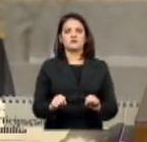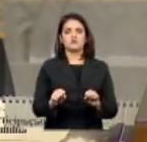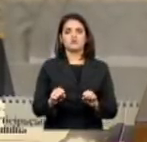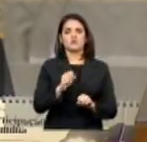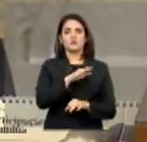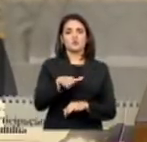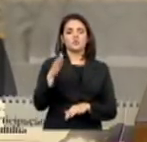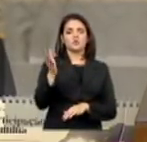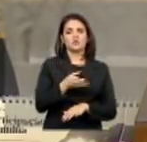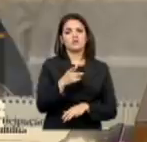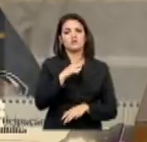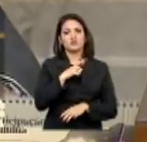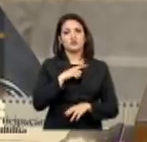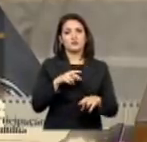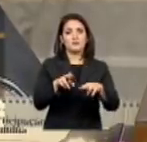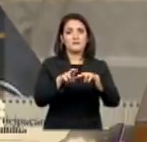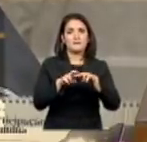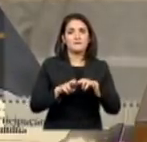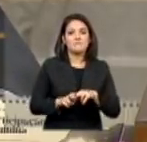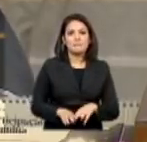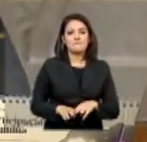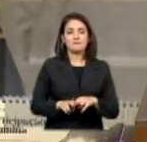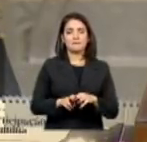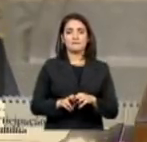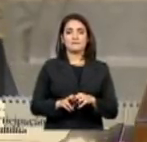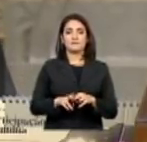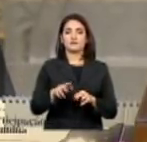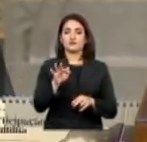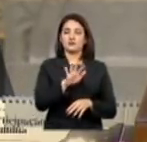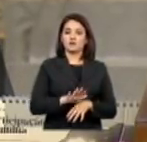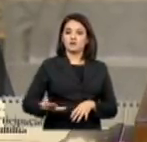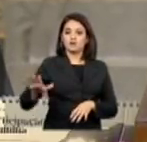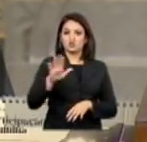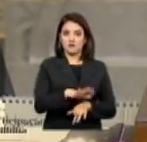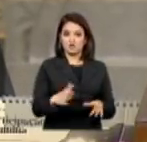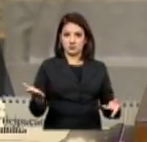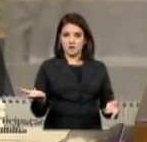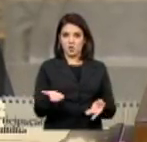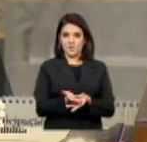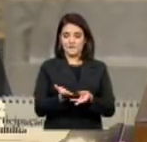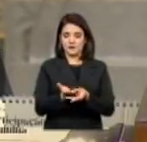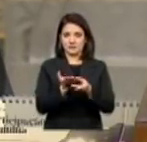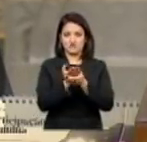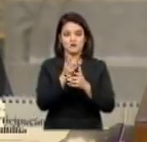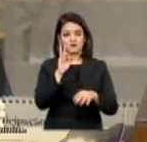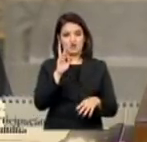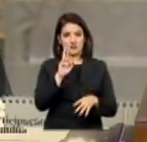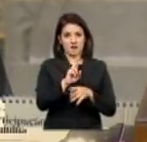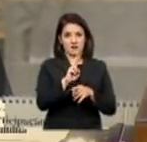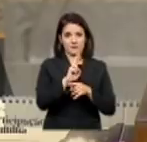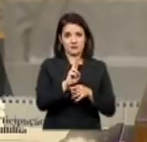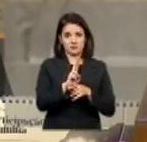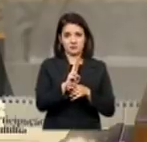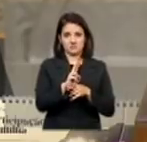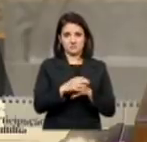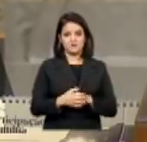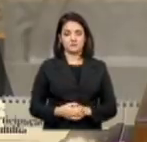decorrência da idéia geral de que reformas processuais representadas tão somente